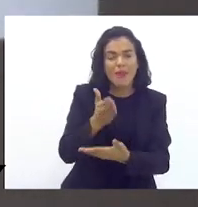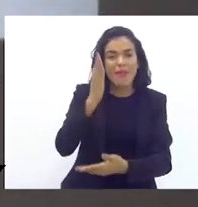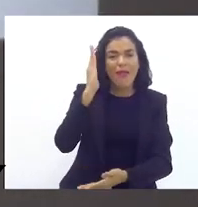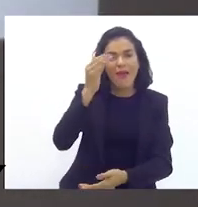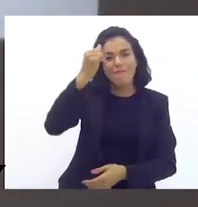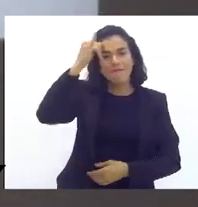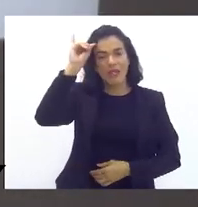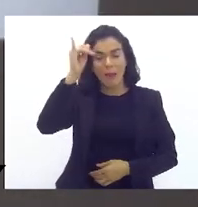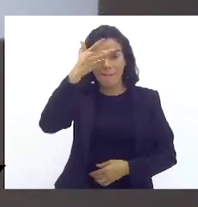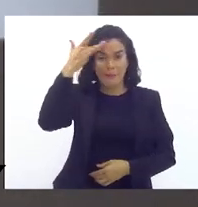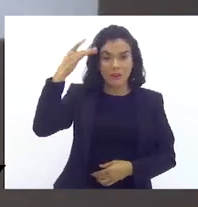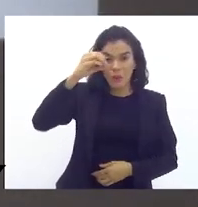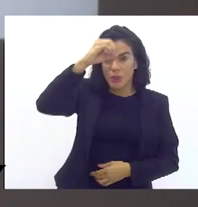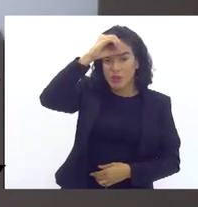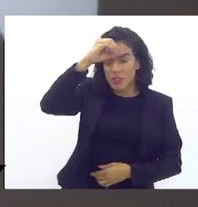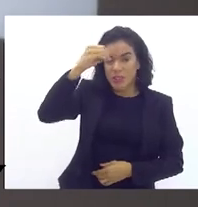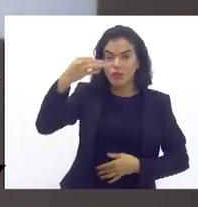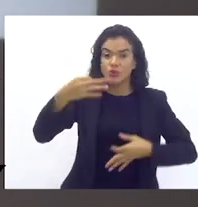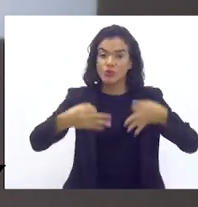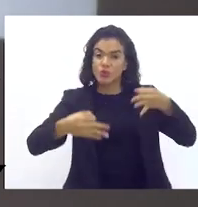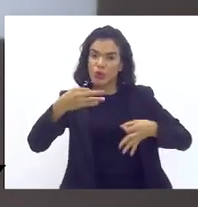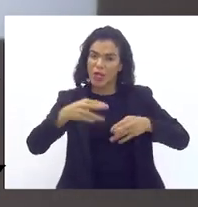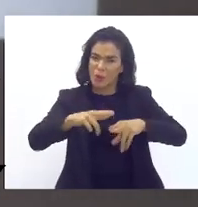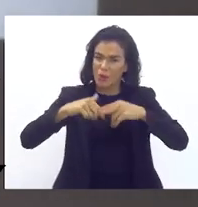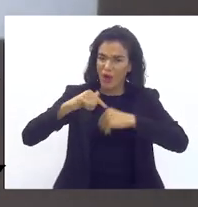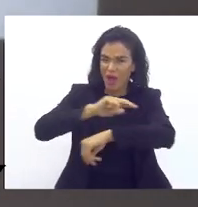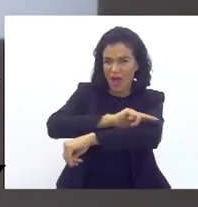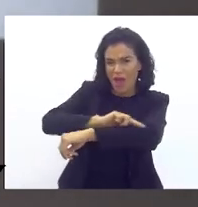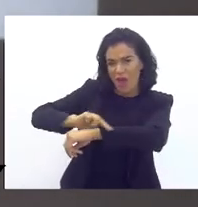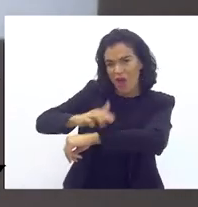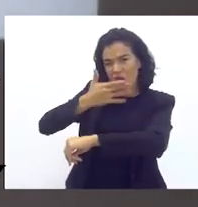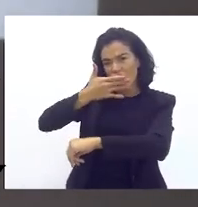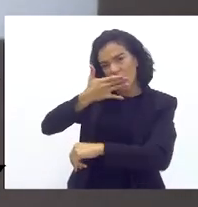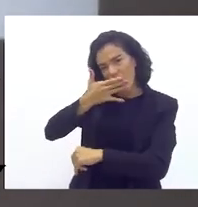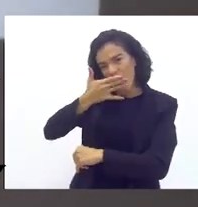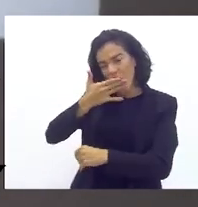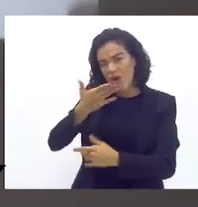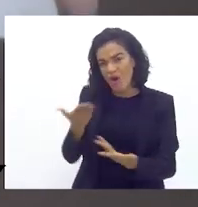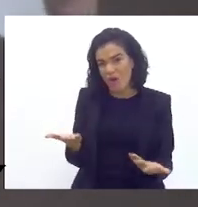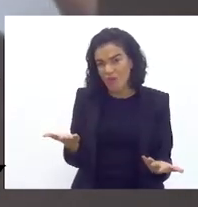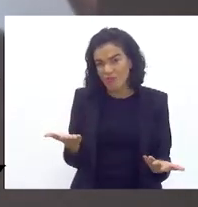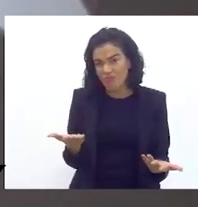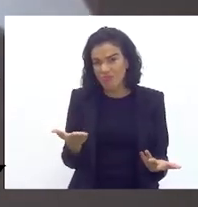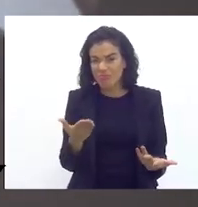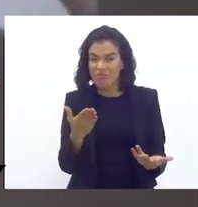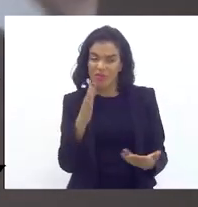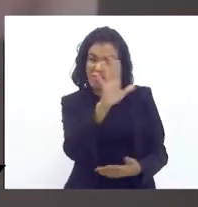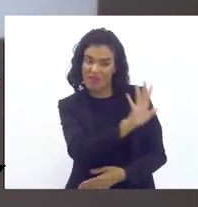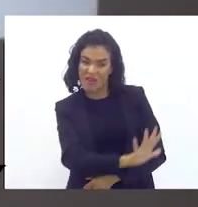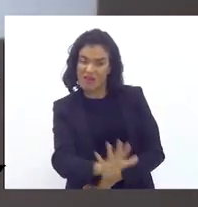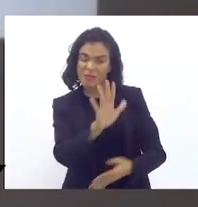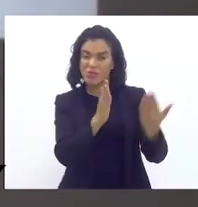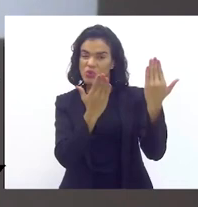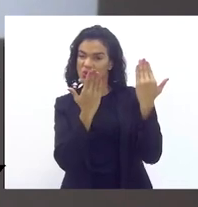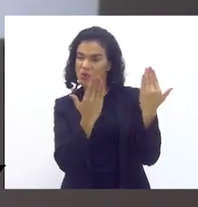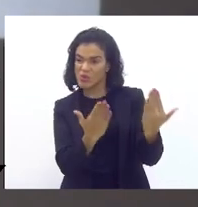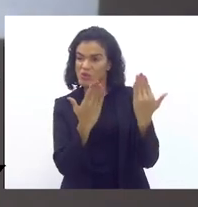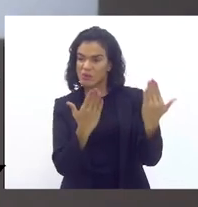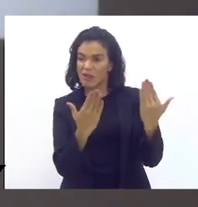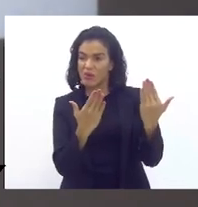inocentes julgadas apenas pela cor da pele justificadas como sendo elementos suspeitos